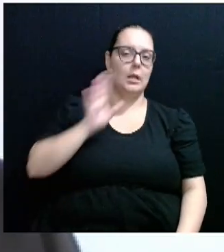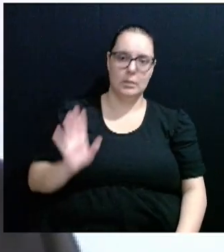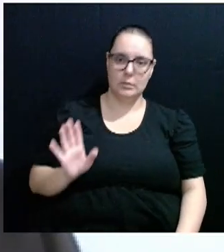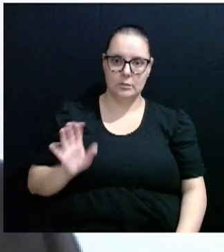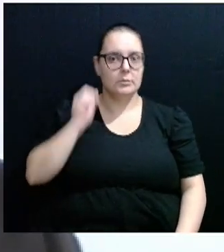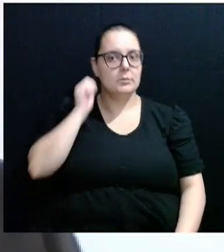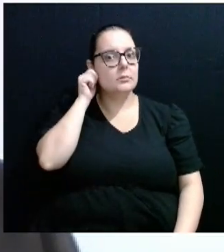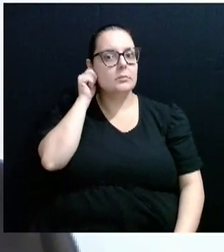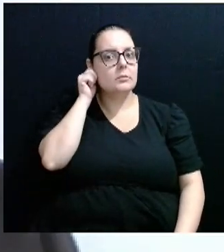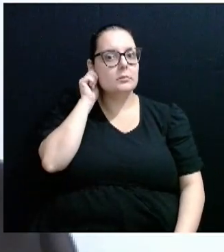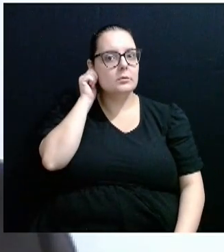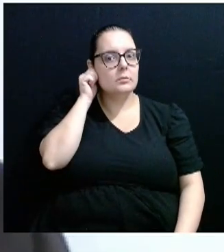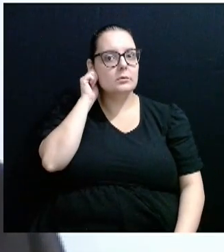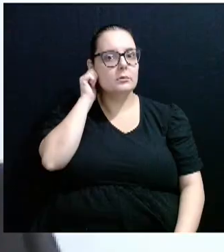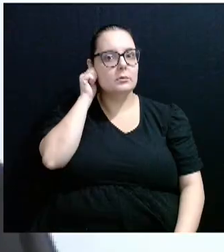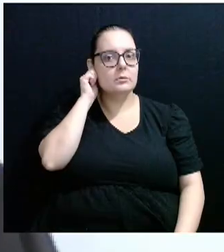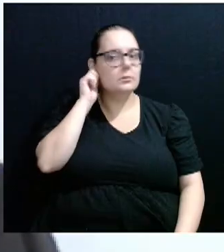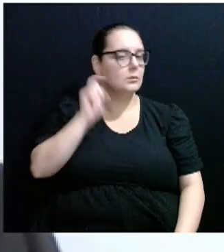isso é ilegal.